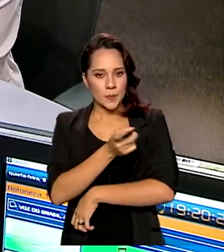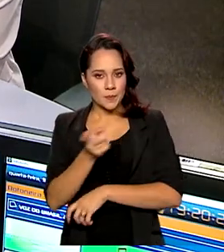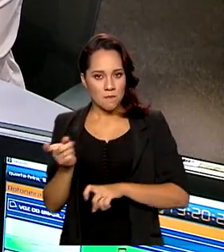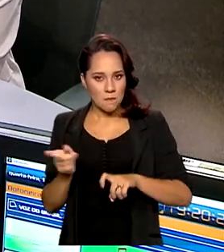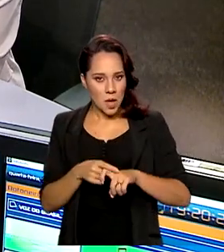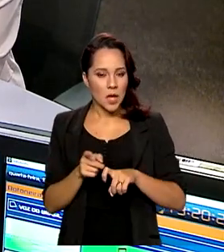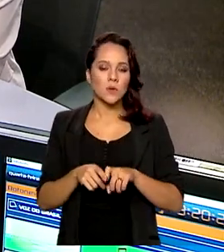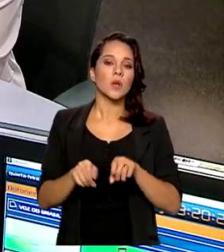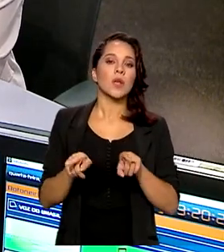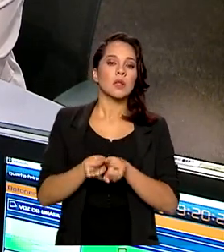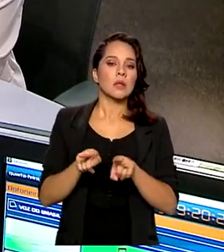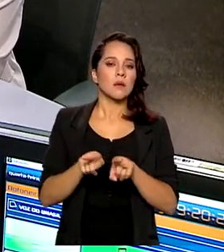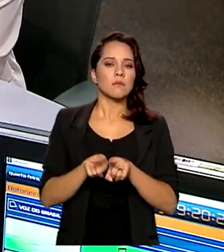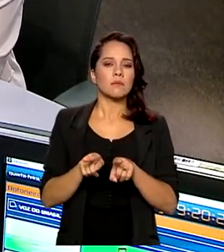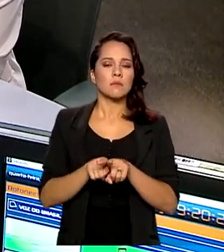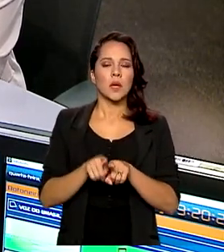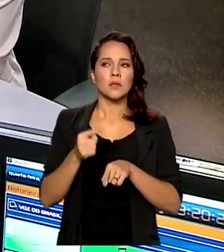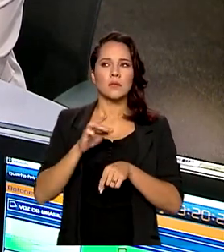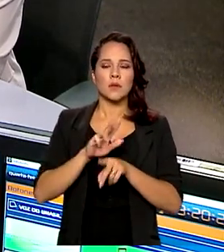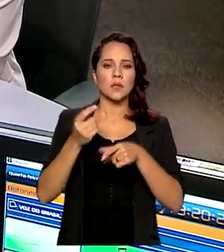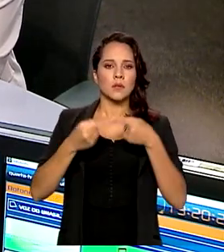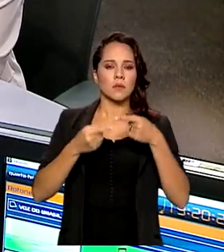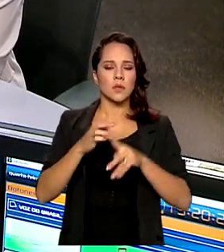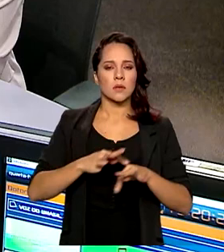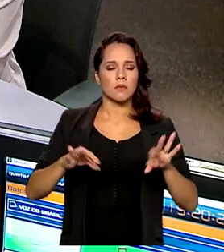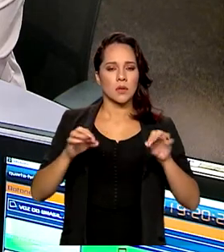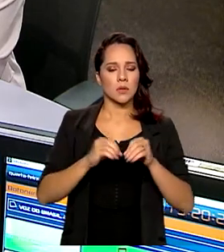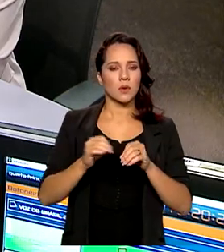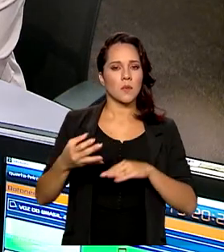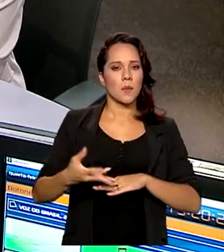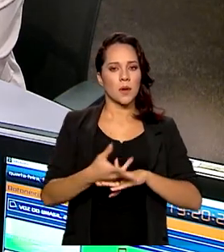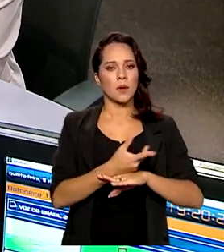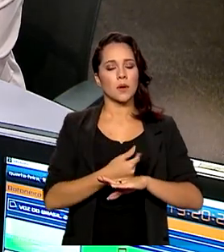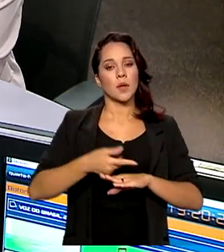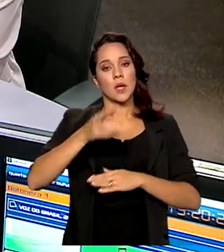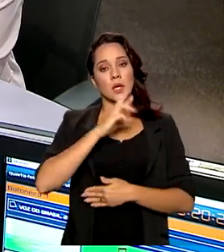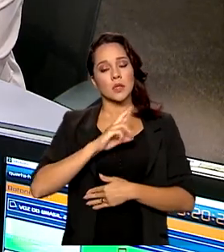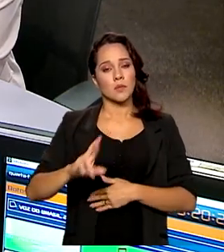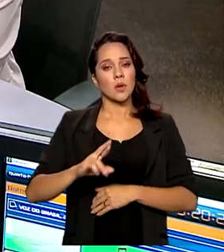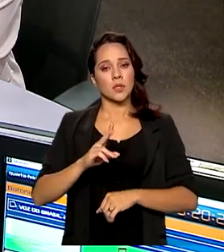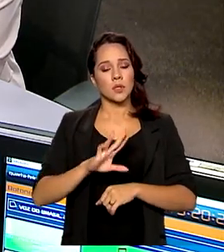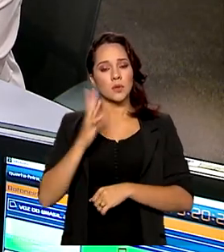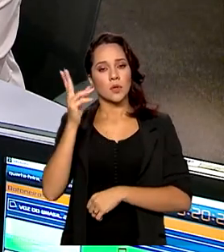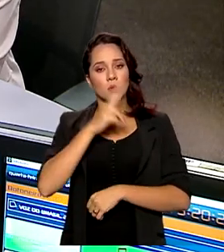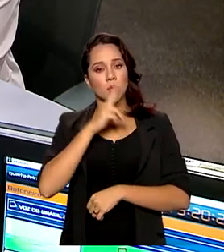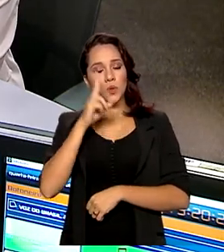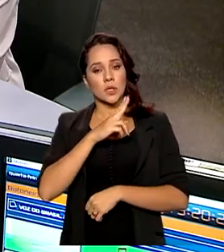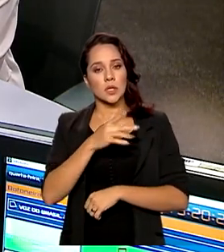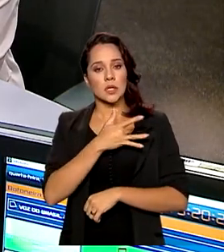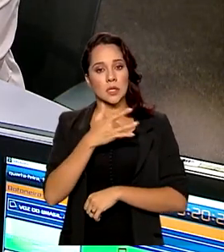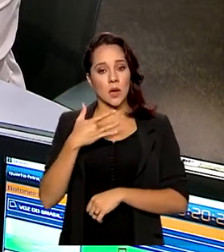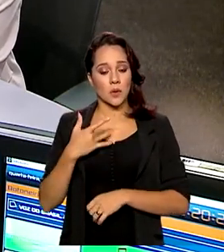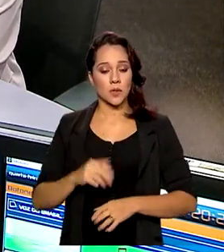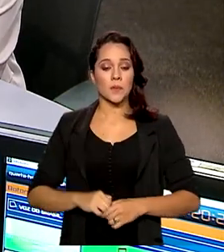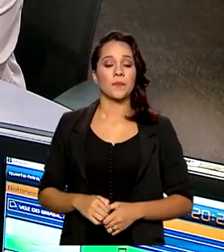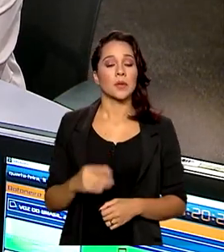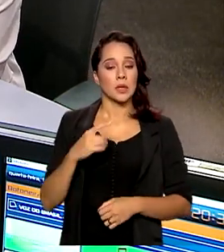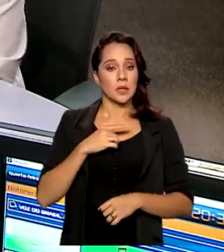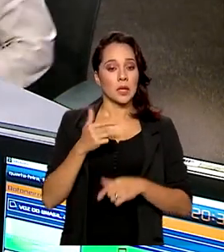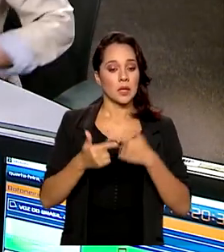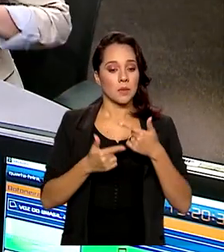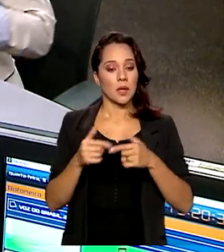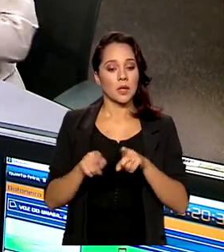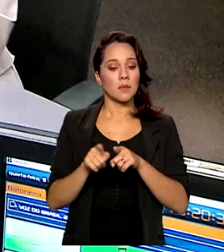mais recentemente, nas diversas discussões em torno do aprimoramento da resposta a emergências sanitárias. Nós temos trabalhado